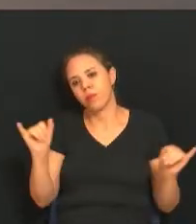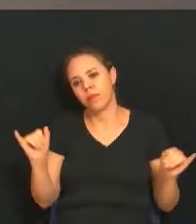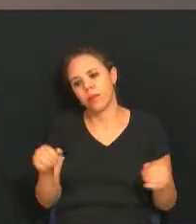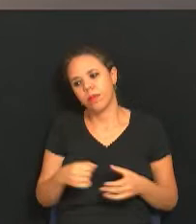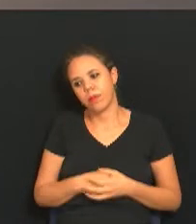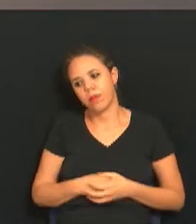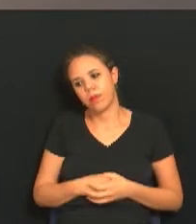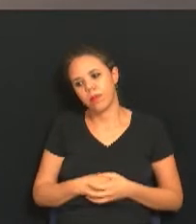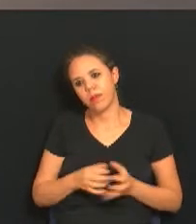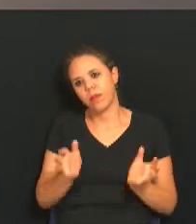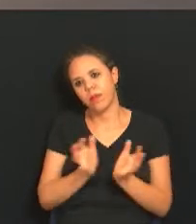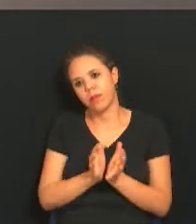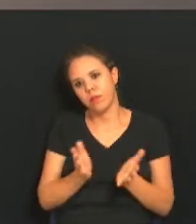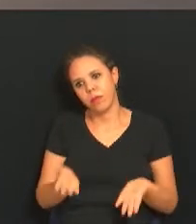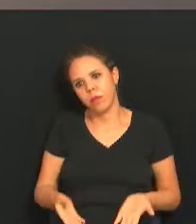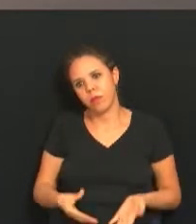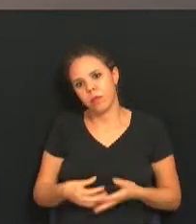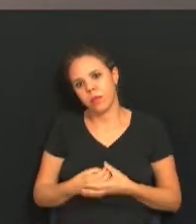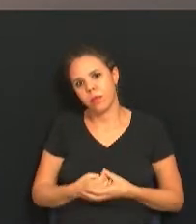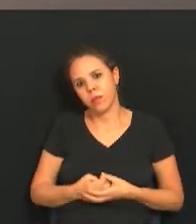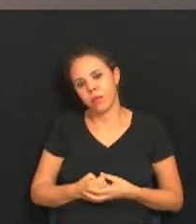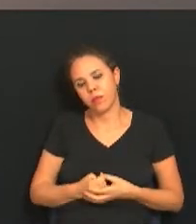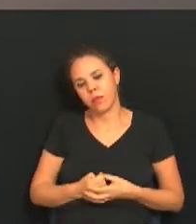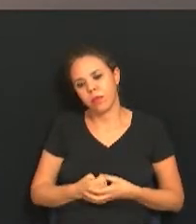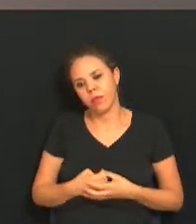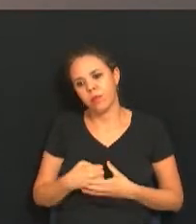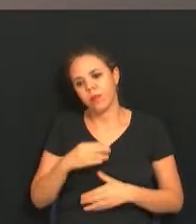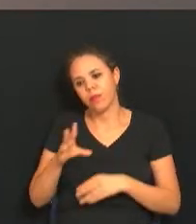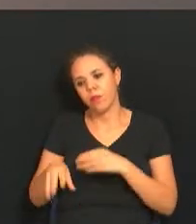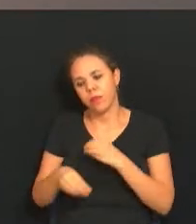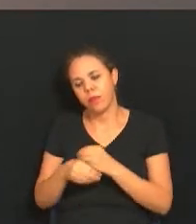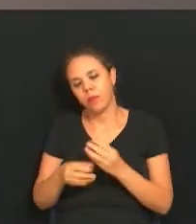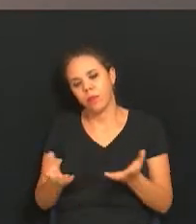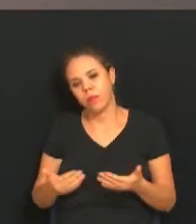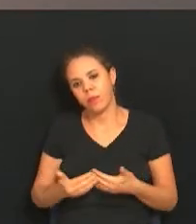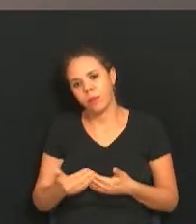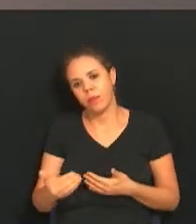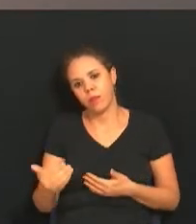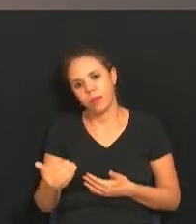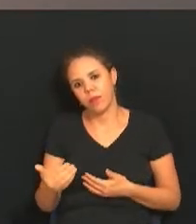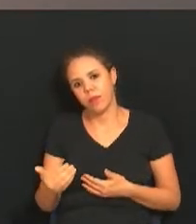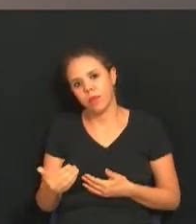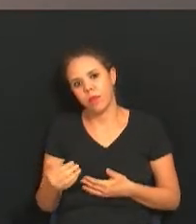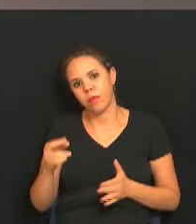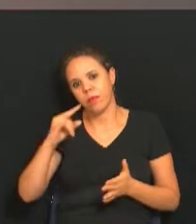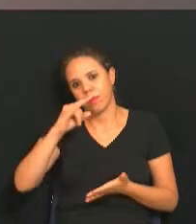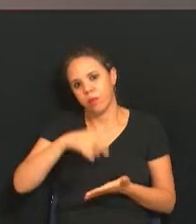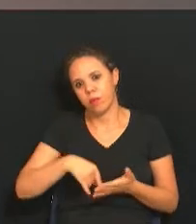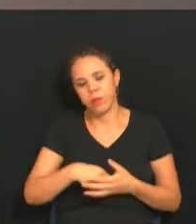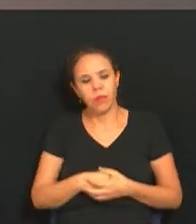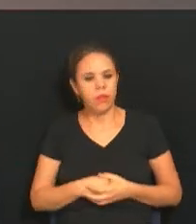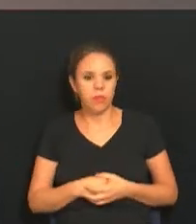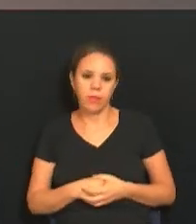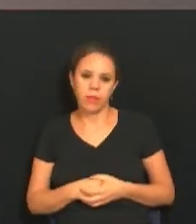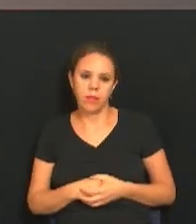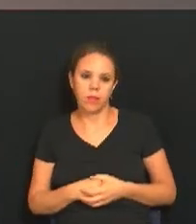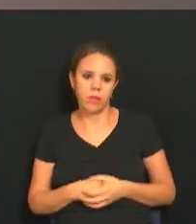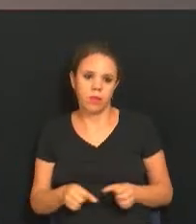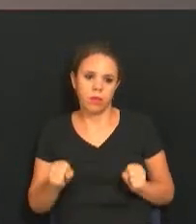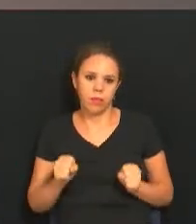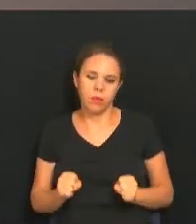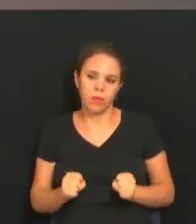essa comissão ela foi constituída a partir desse requerimento para que possa,